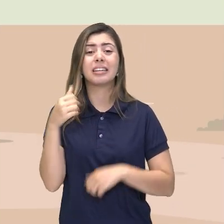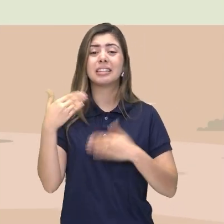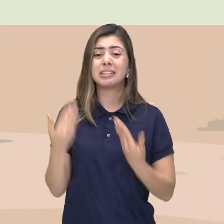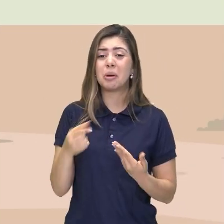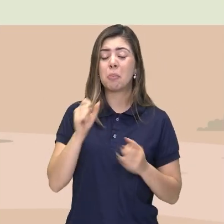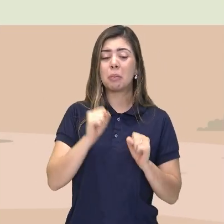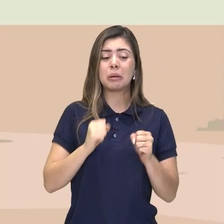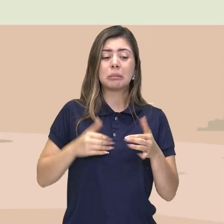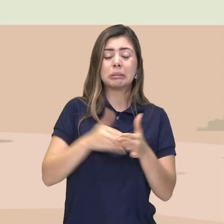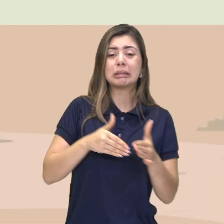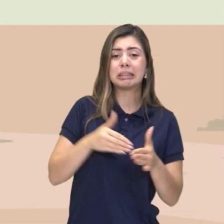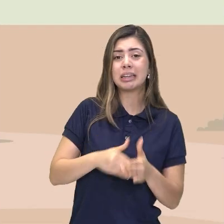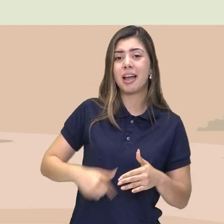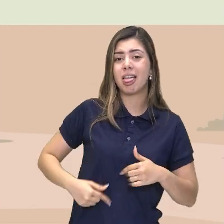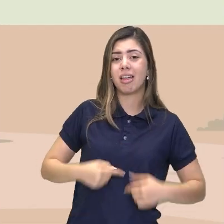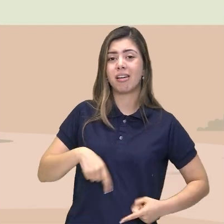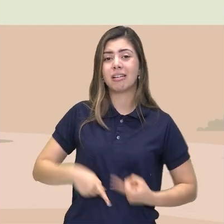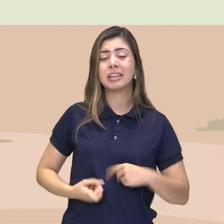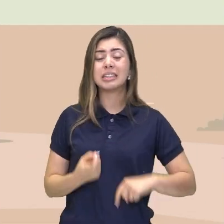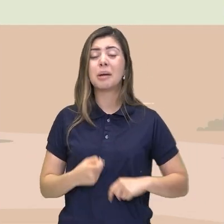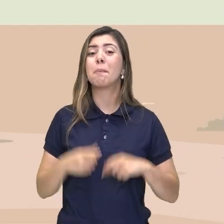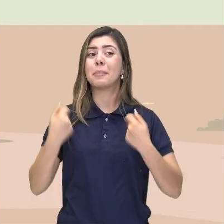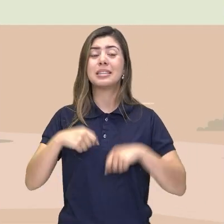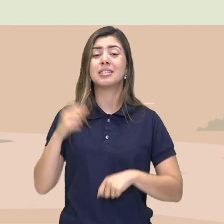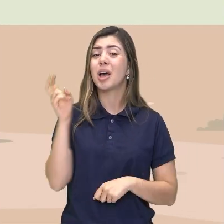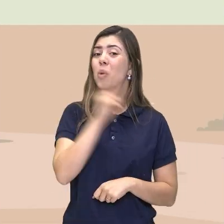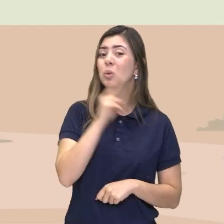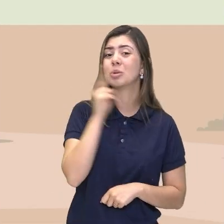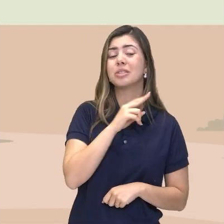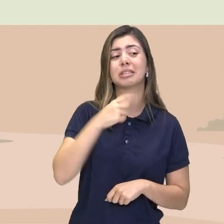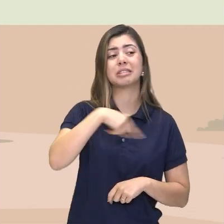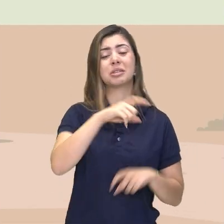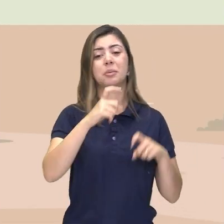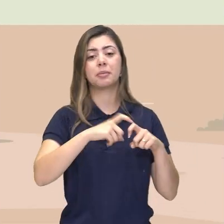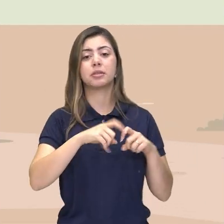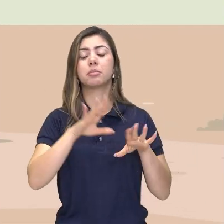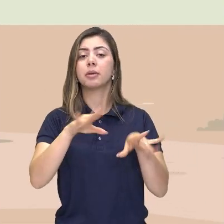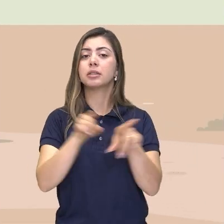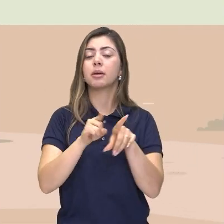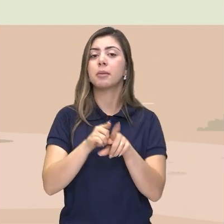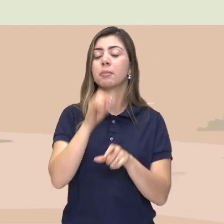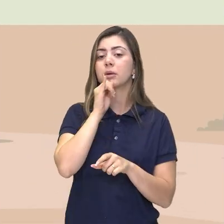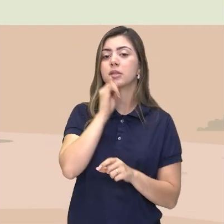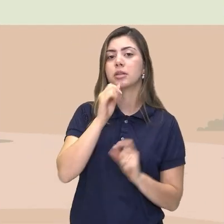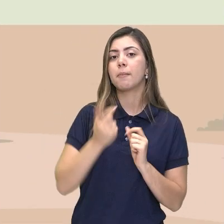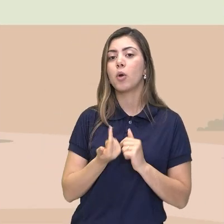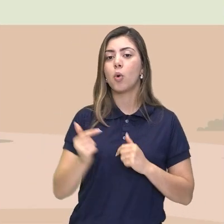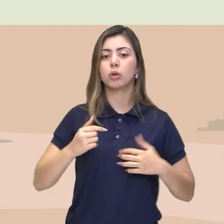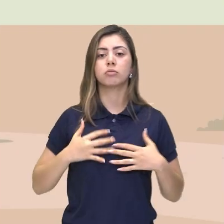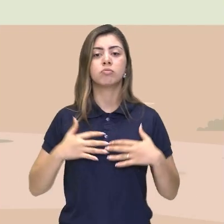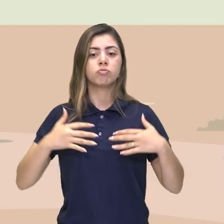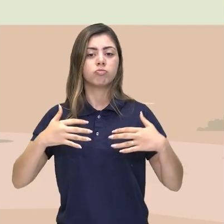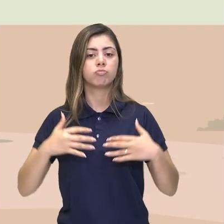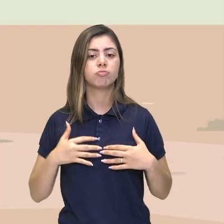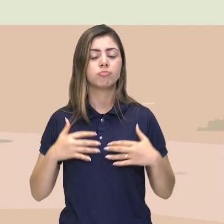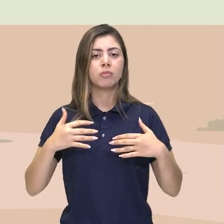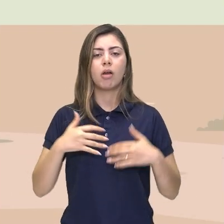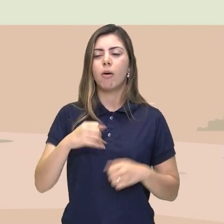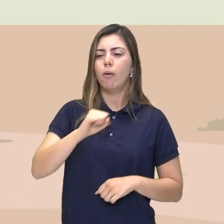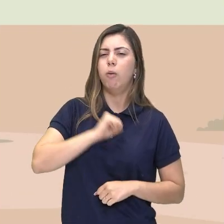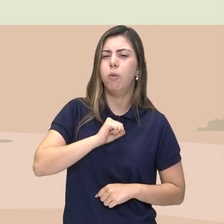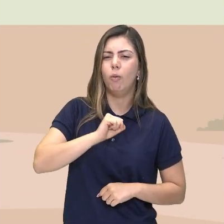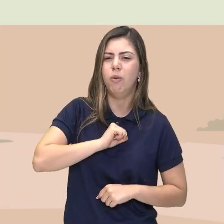exigindo tratamento médico urgente. Além disso, as larvas podem migrar para outros órgãos, como pulmões, causando